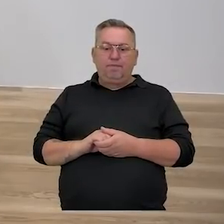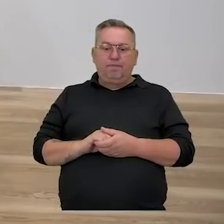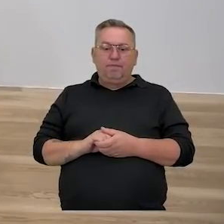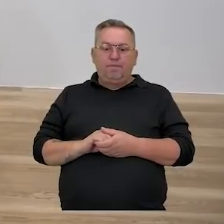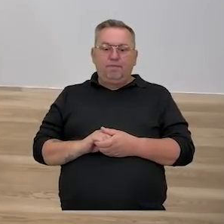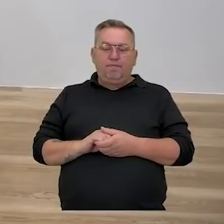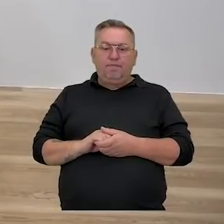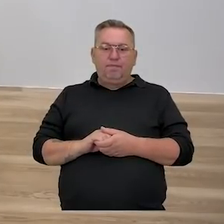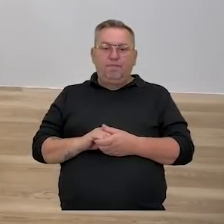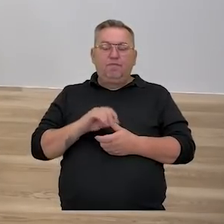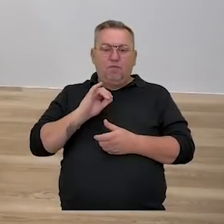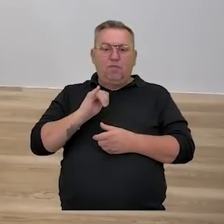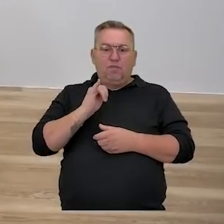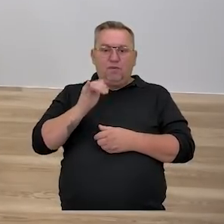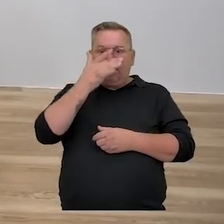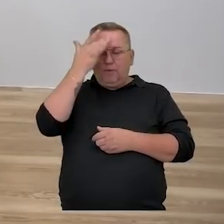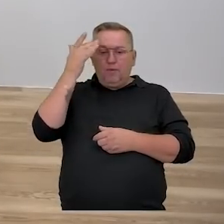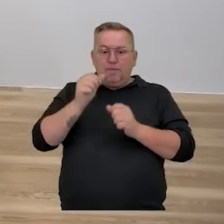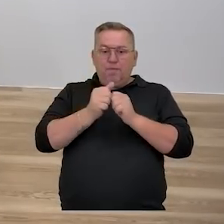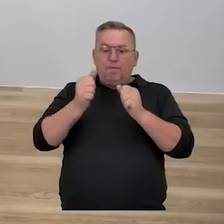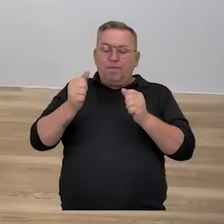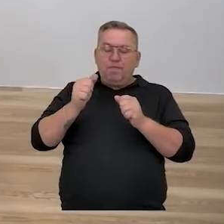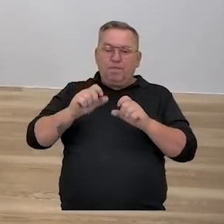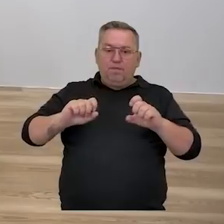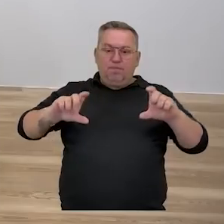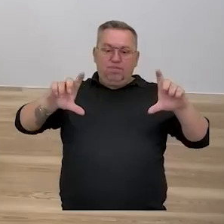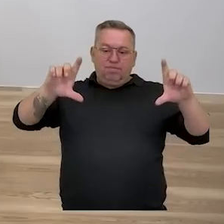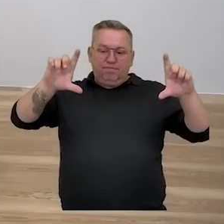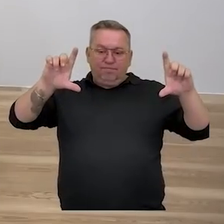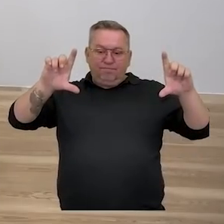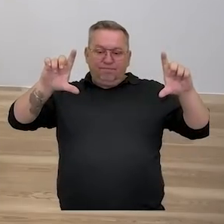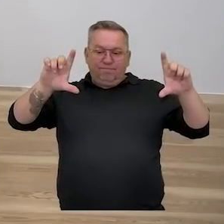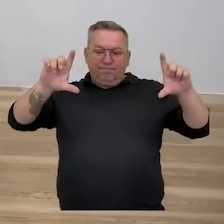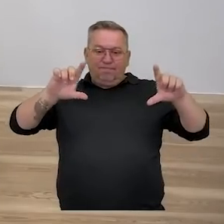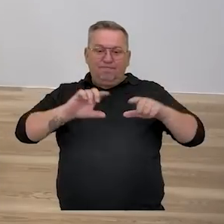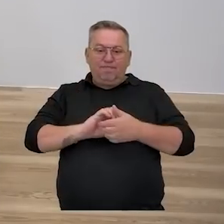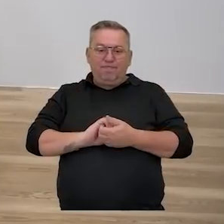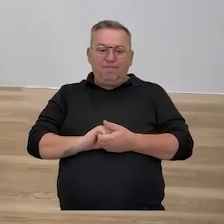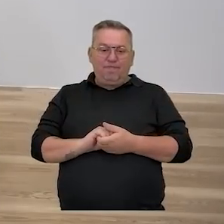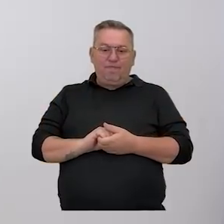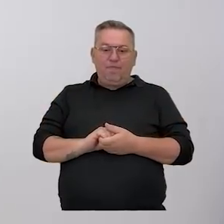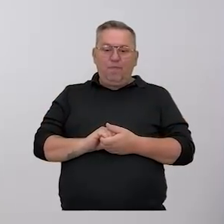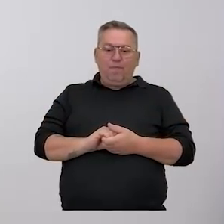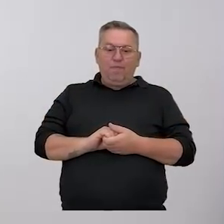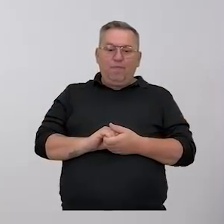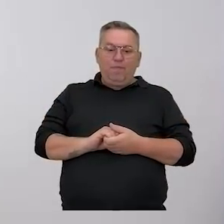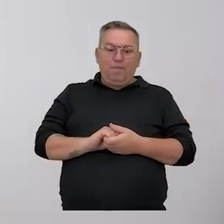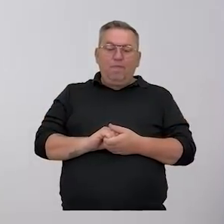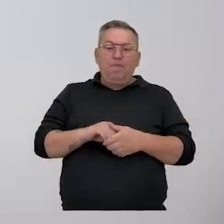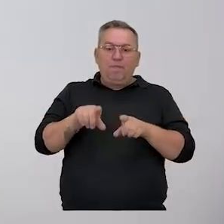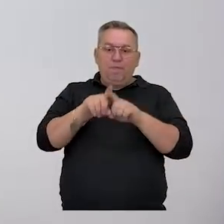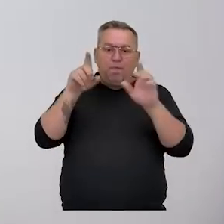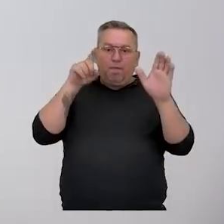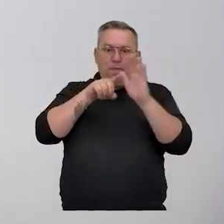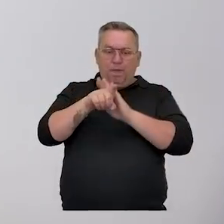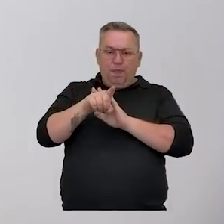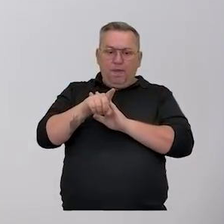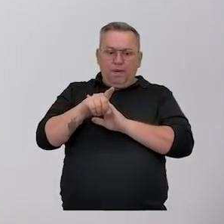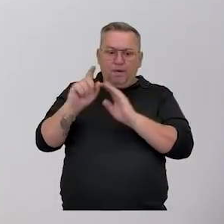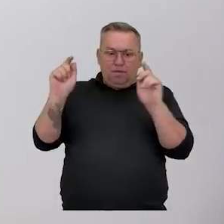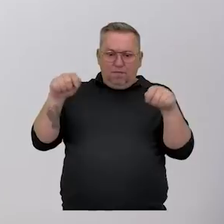favor? Sim. O debate é um gênero textual oral que tem por finalidade defender uma opinião, argumentar,